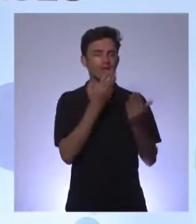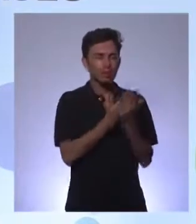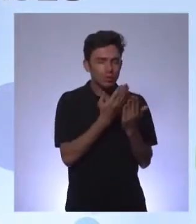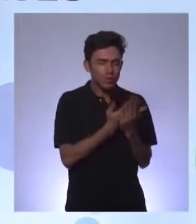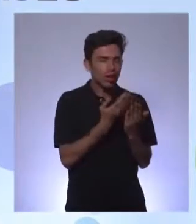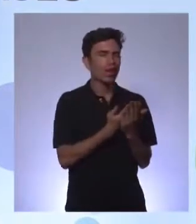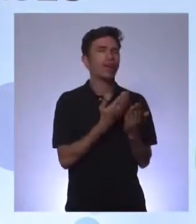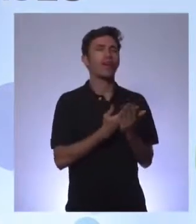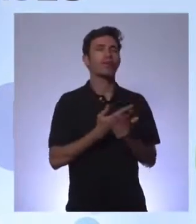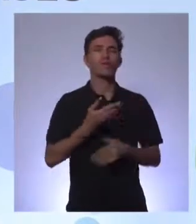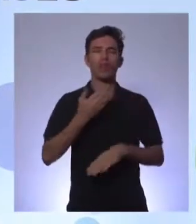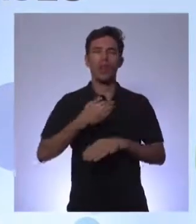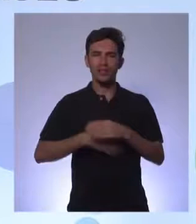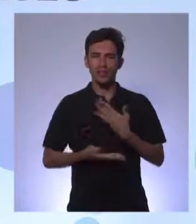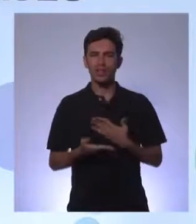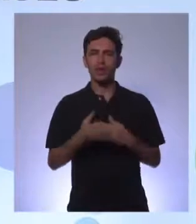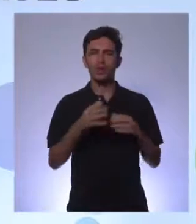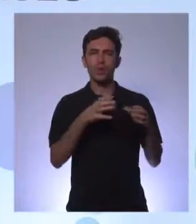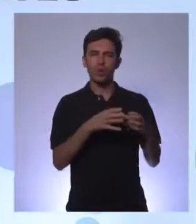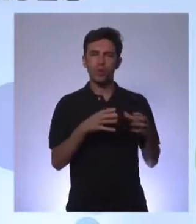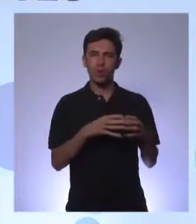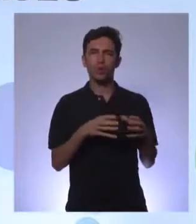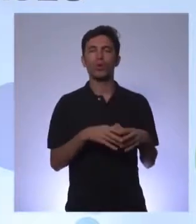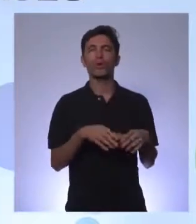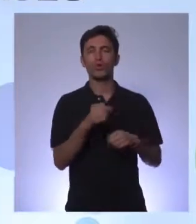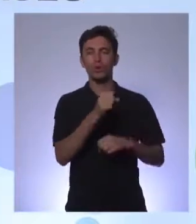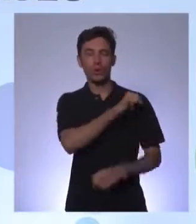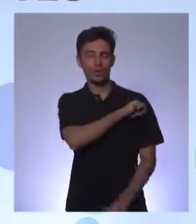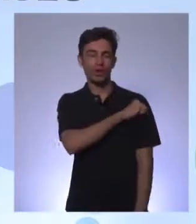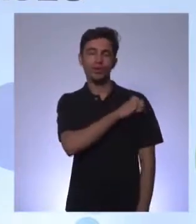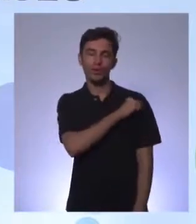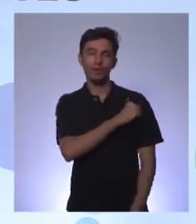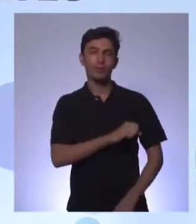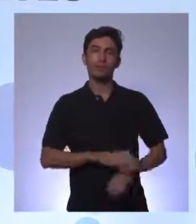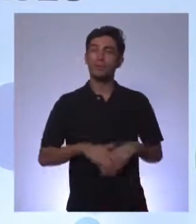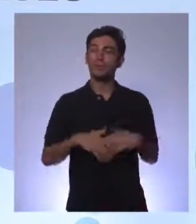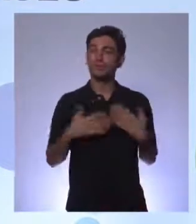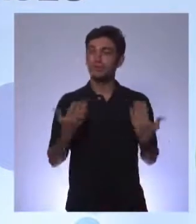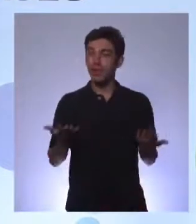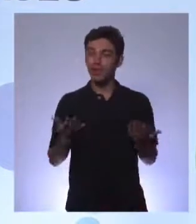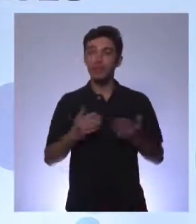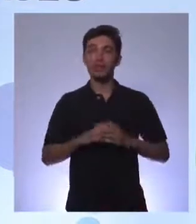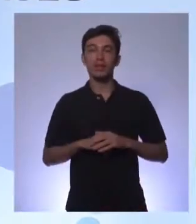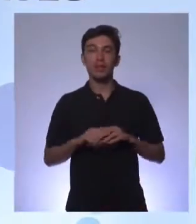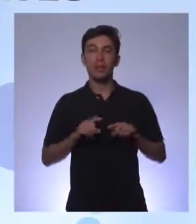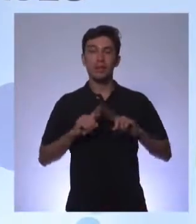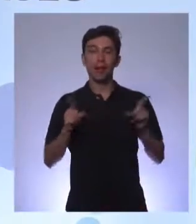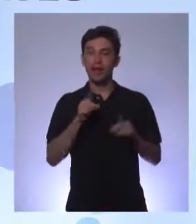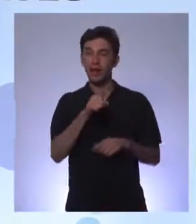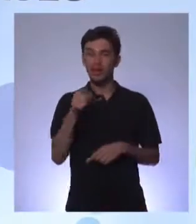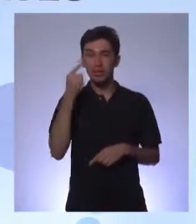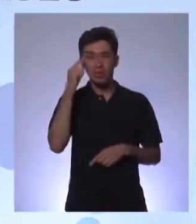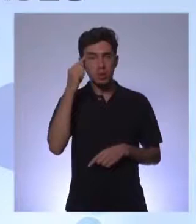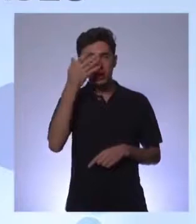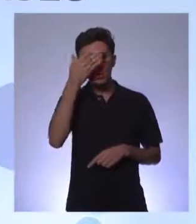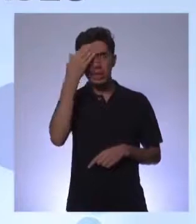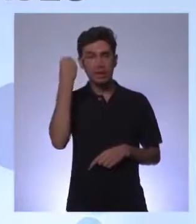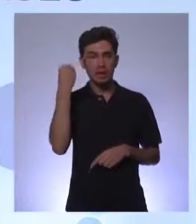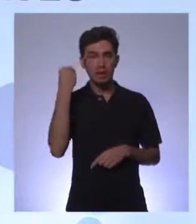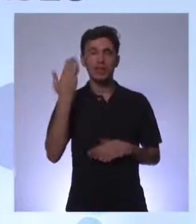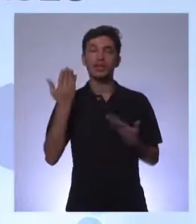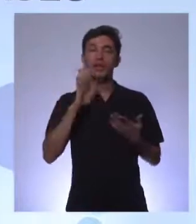exaustivamente com a turma do 8º ano. Então, mas para aqueles que não lembram do que é